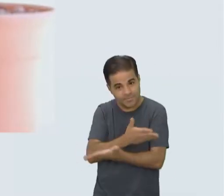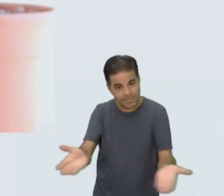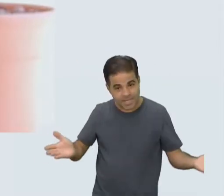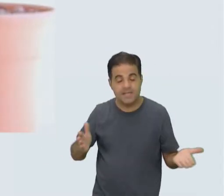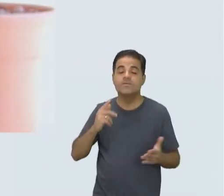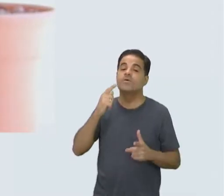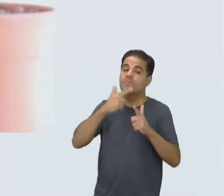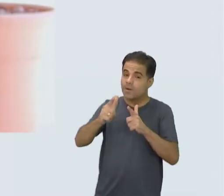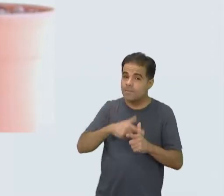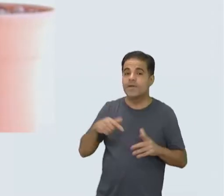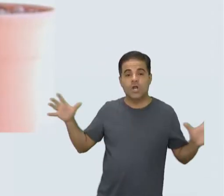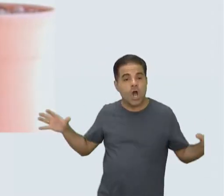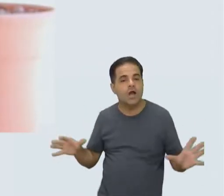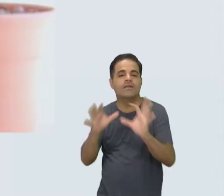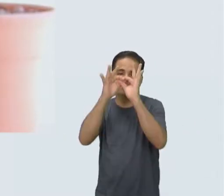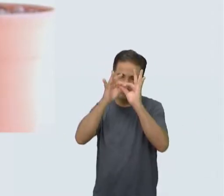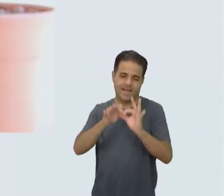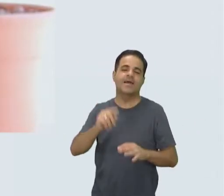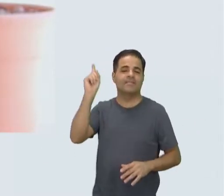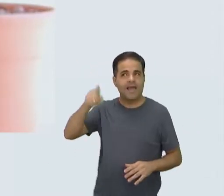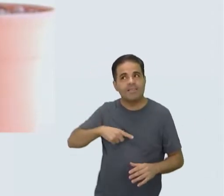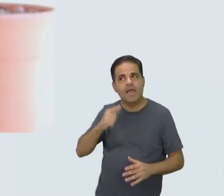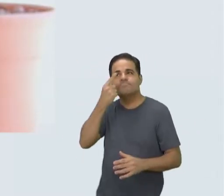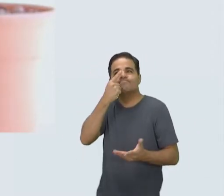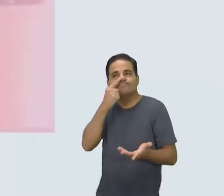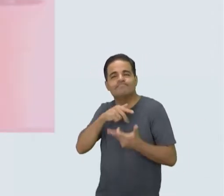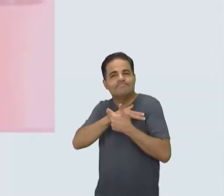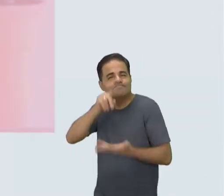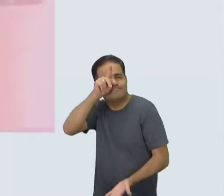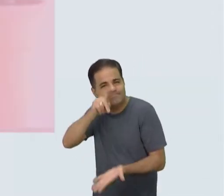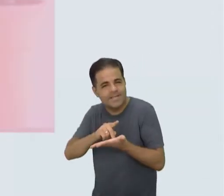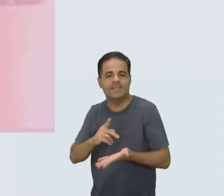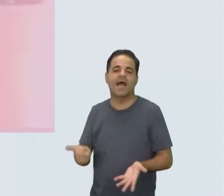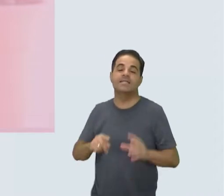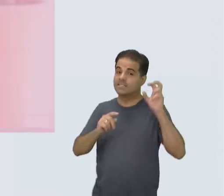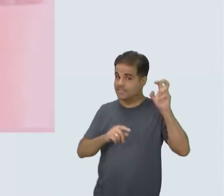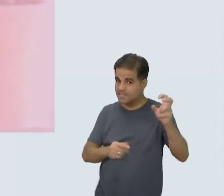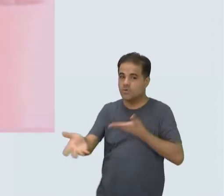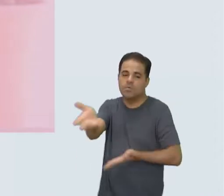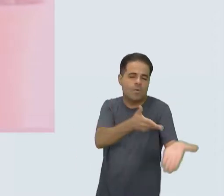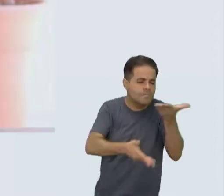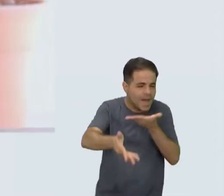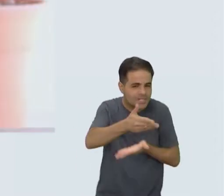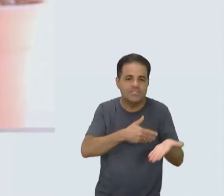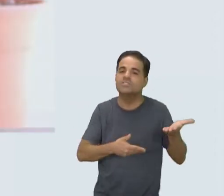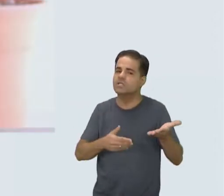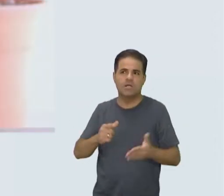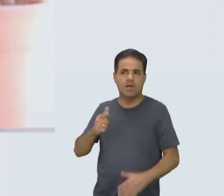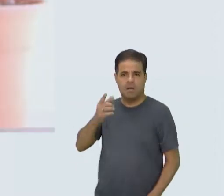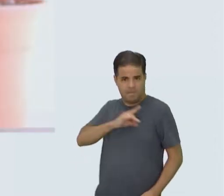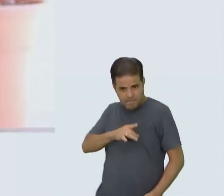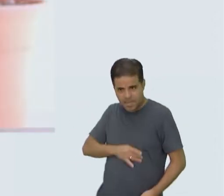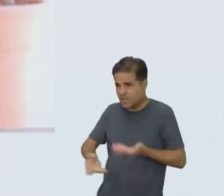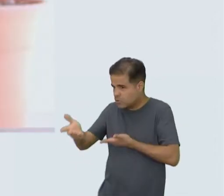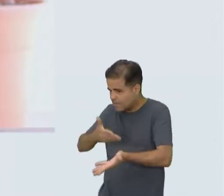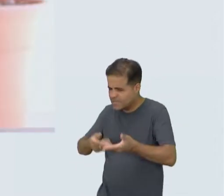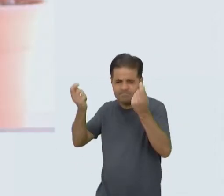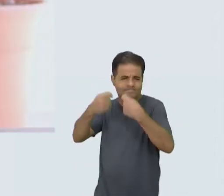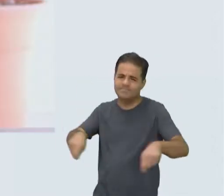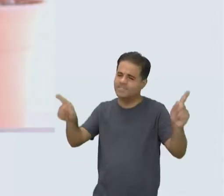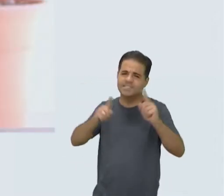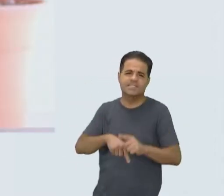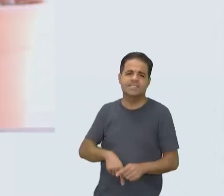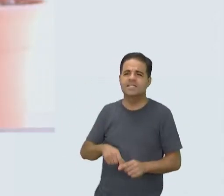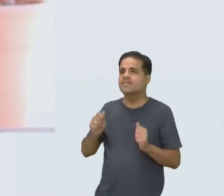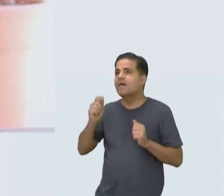com que a gente fique conectado, com que a gente tenha afinidade de verdade. 5. Compartilhe. Não tenha medo de compartilhar e de